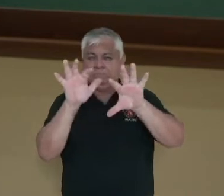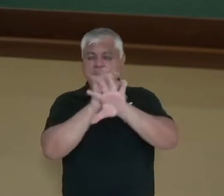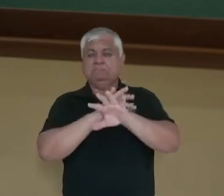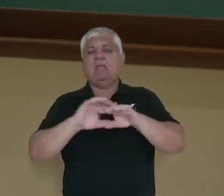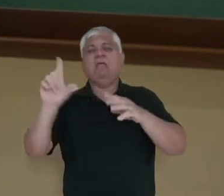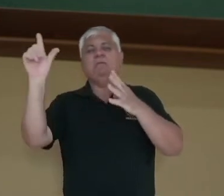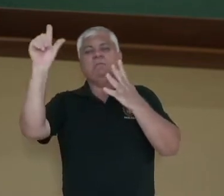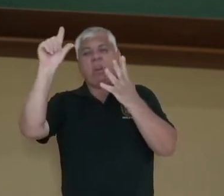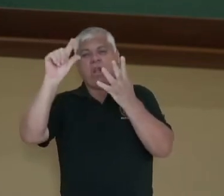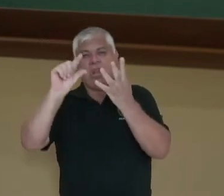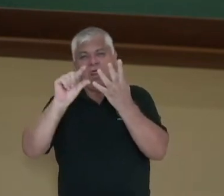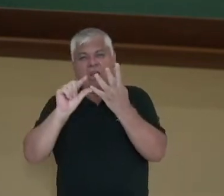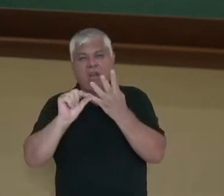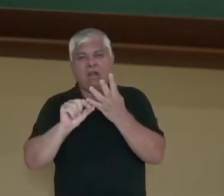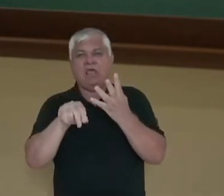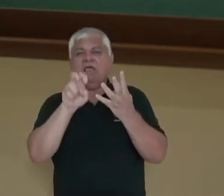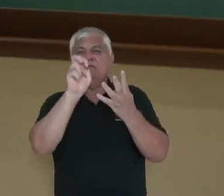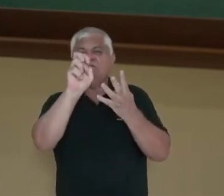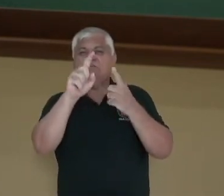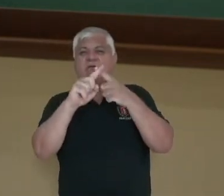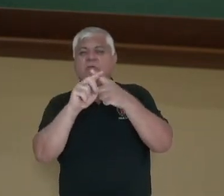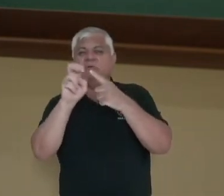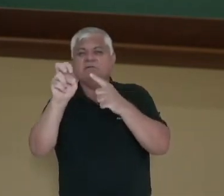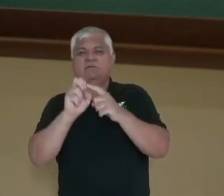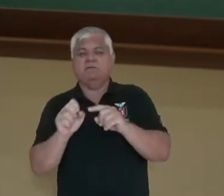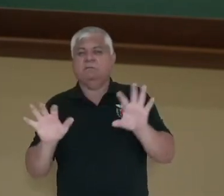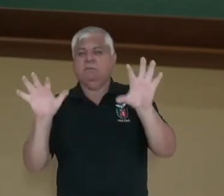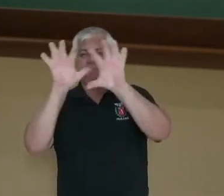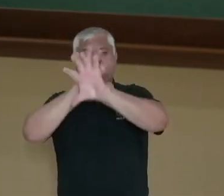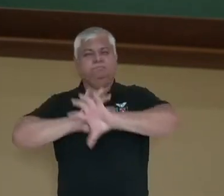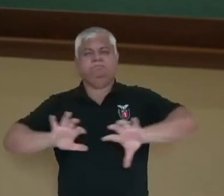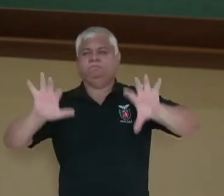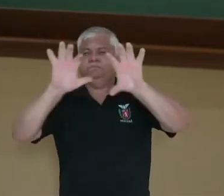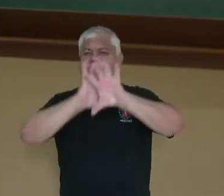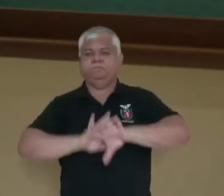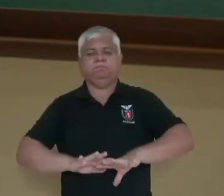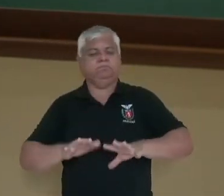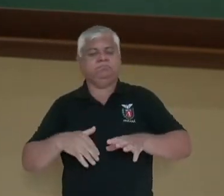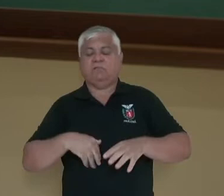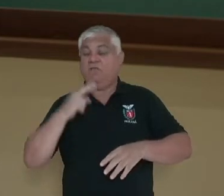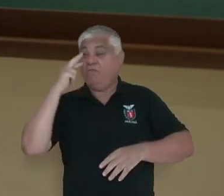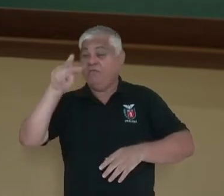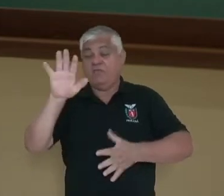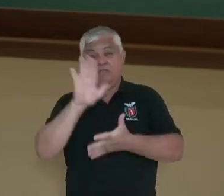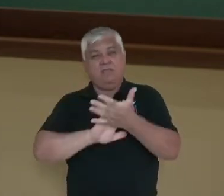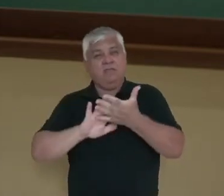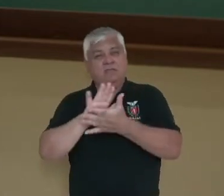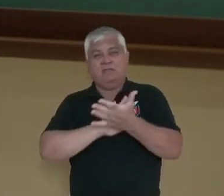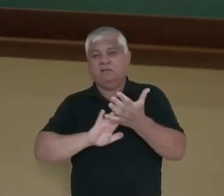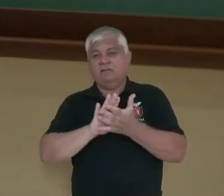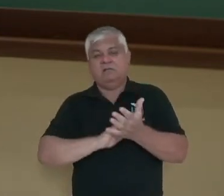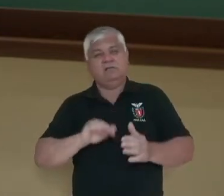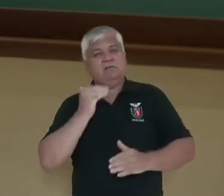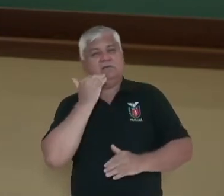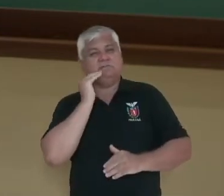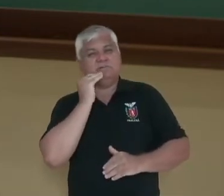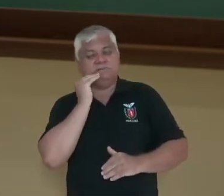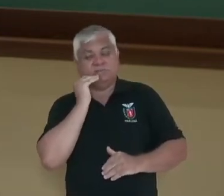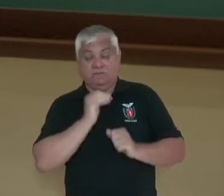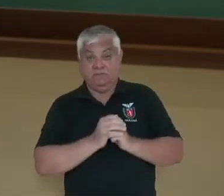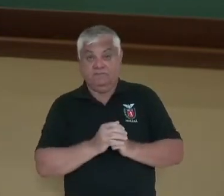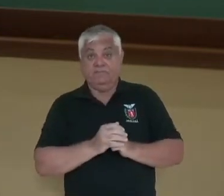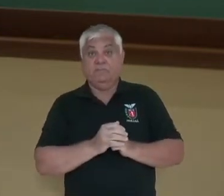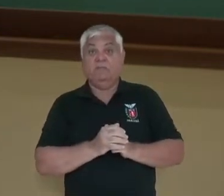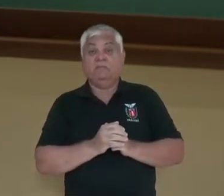diminuir ainda mais, 5 por 5, não se vê nada. Não se identifica qual é a imagem. Então, quanto maior